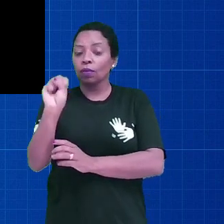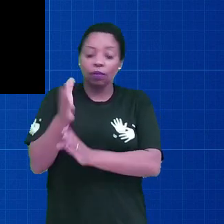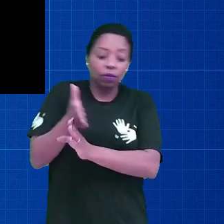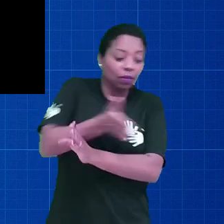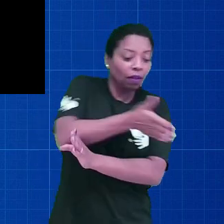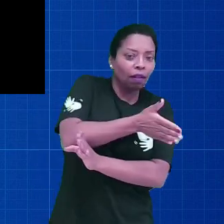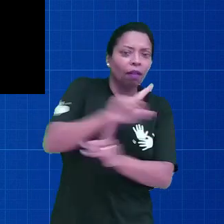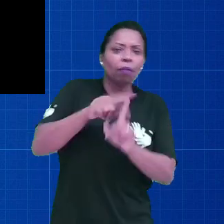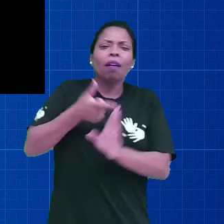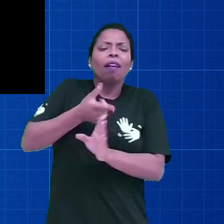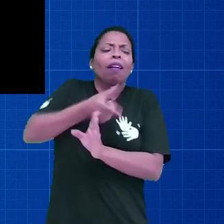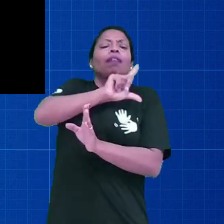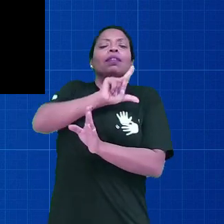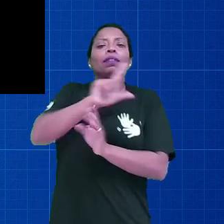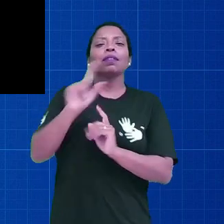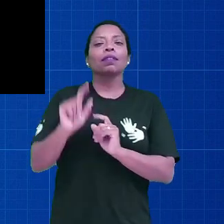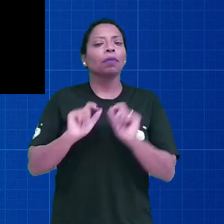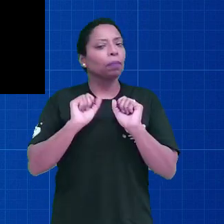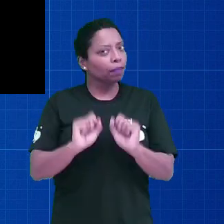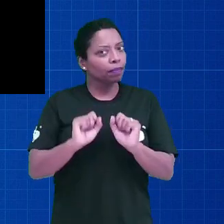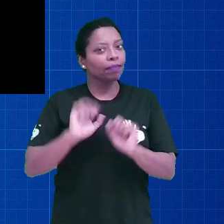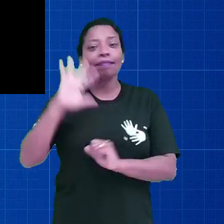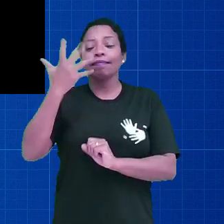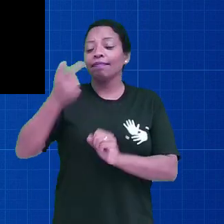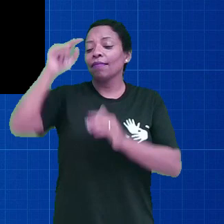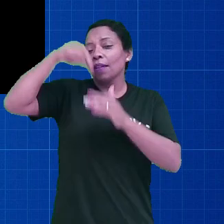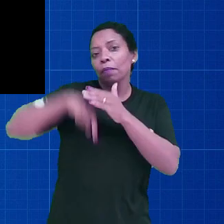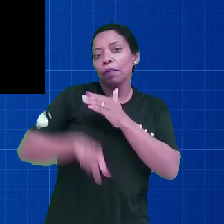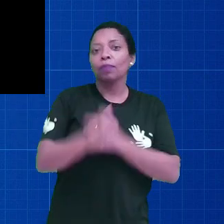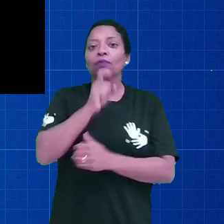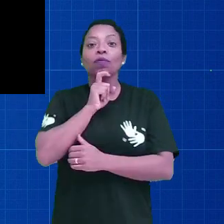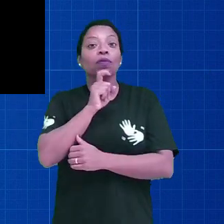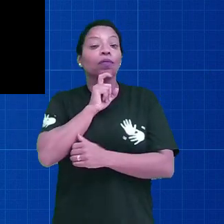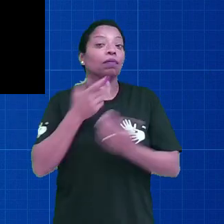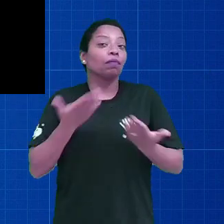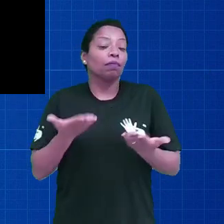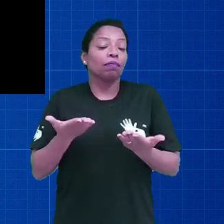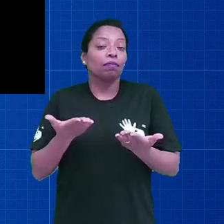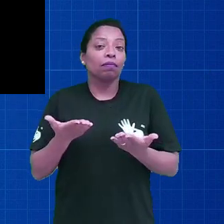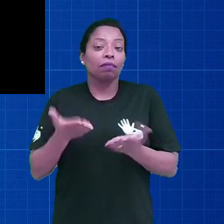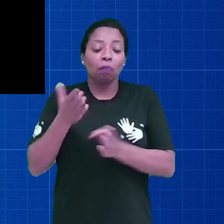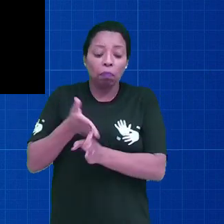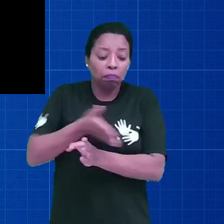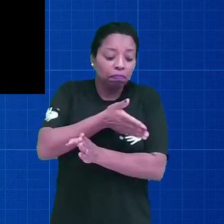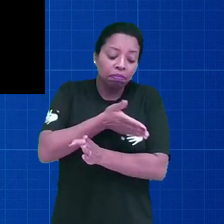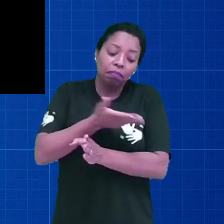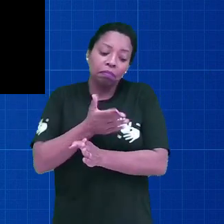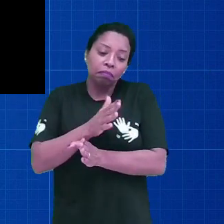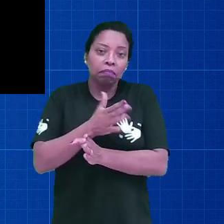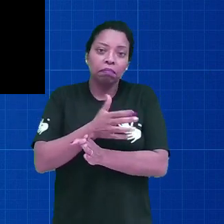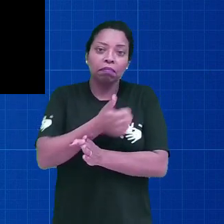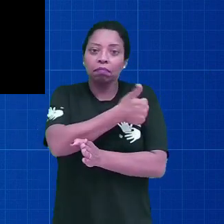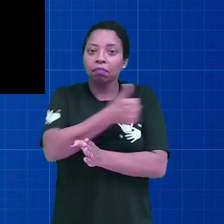disso, pode ter acontecido a temperaturas menores ainda. Então, em alguns locais você tem esse